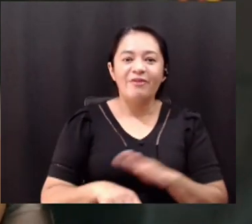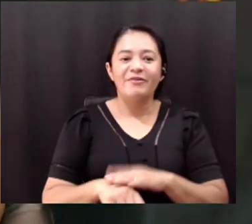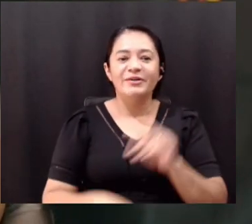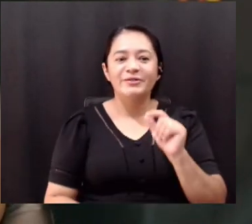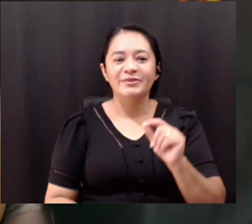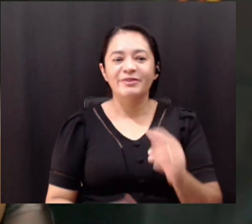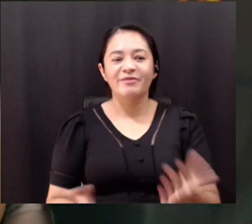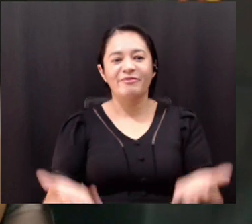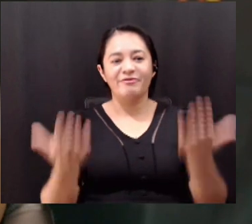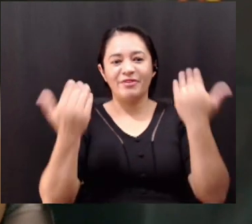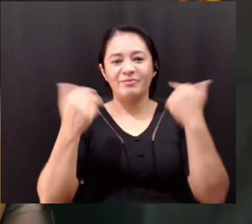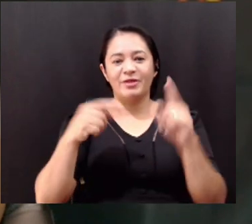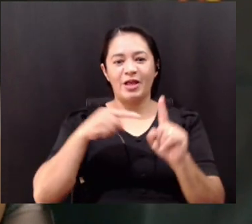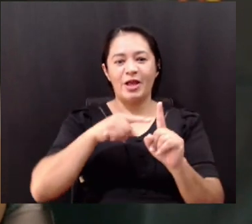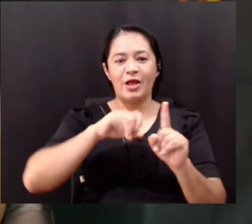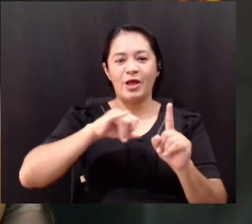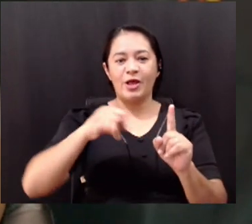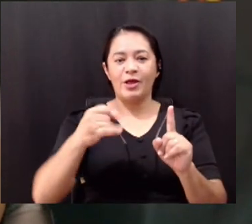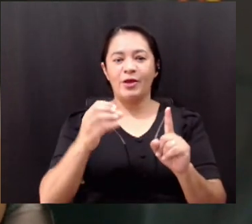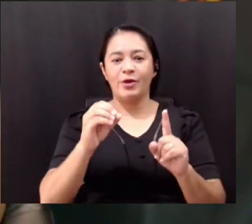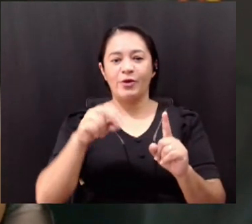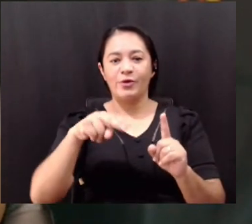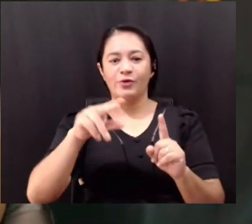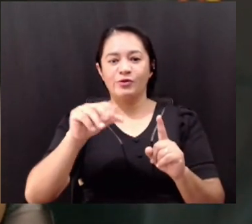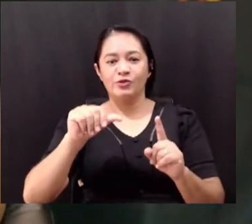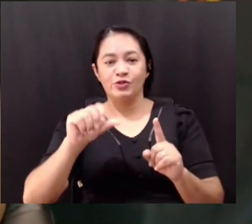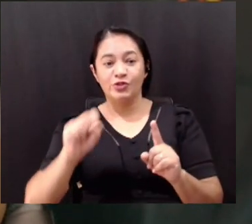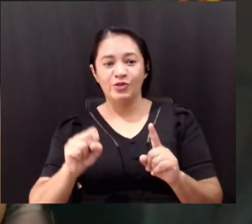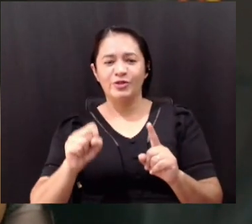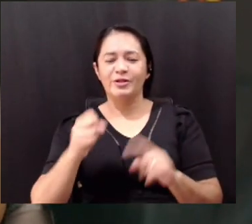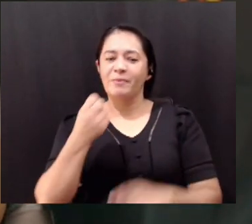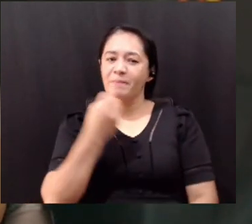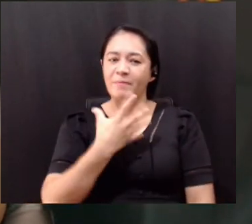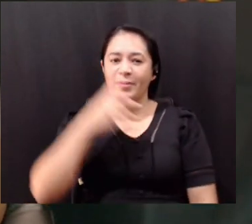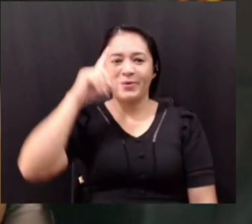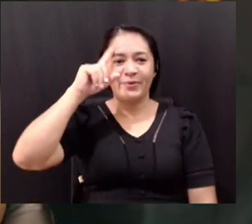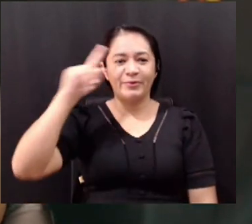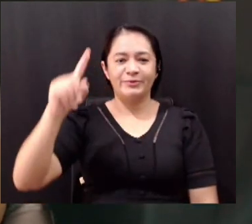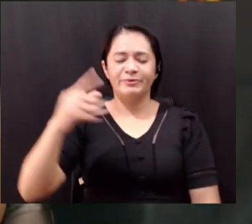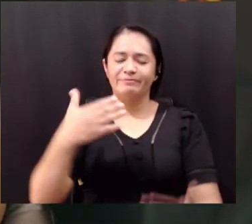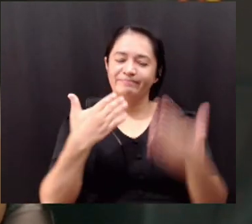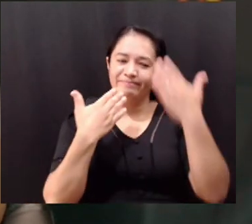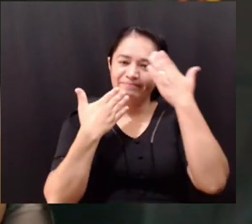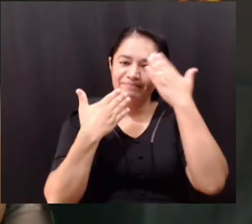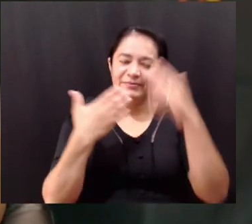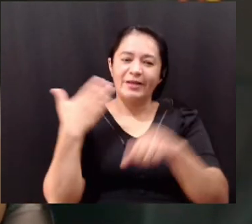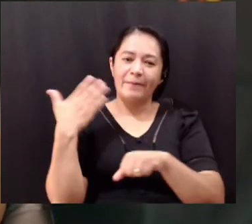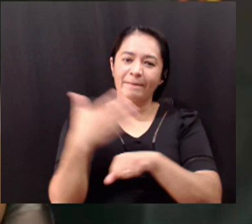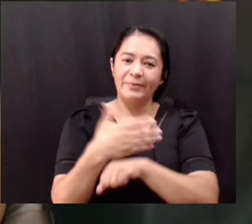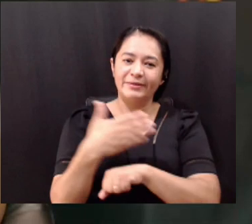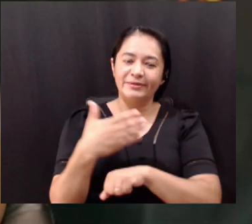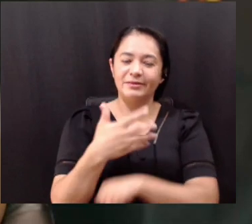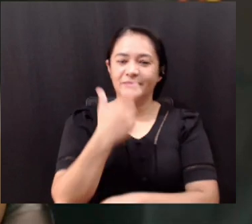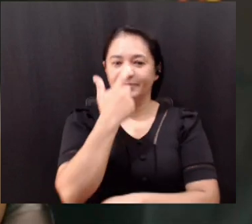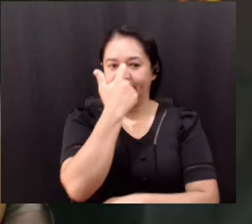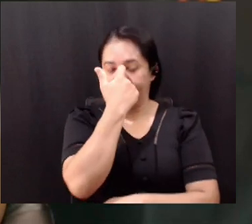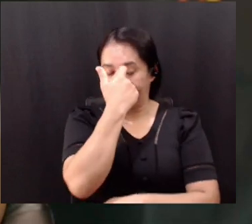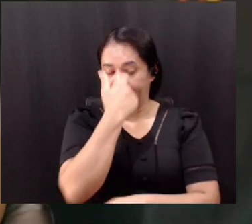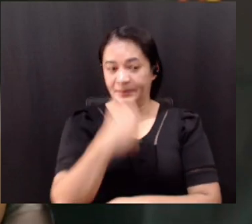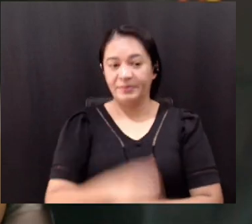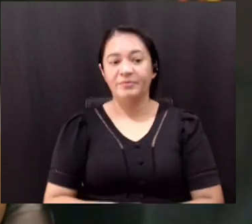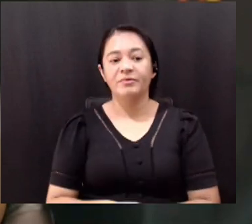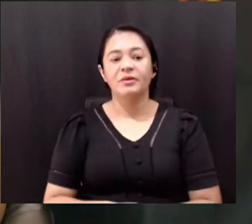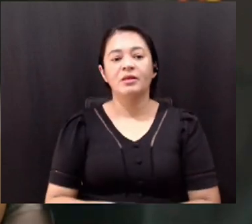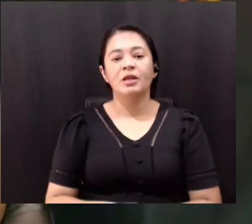os telespectadores, pessoal que está com a gente, bom dia, obrigada aí pela sua participação. Jonas, do Nova Europa, quais as diferenças